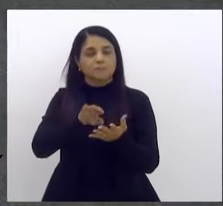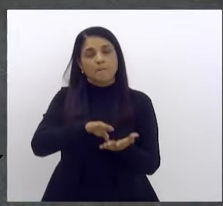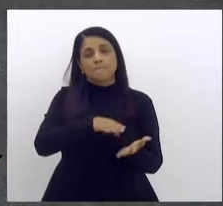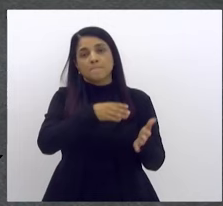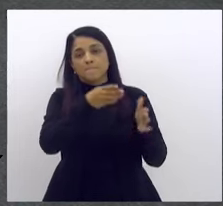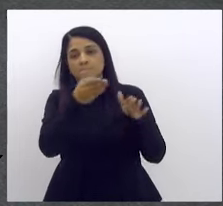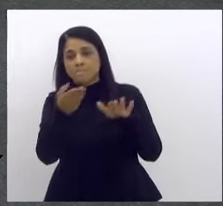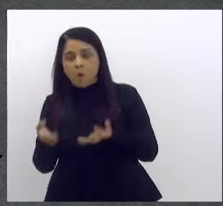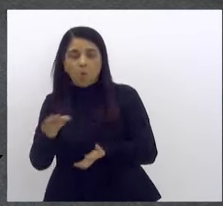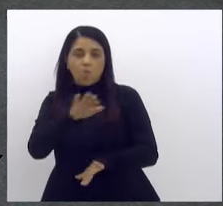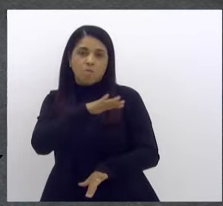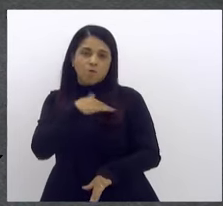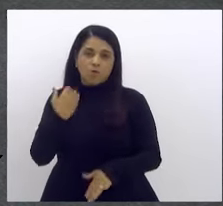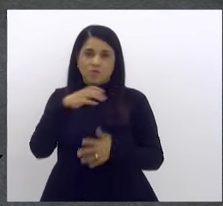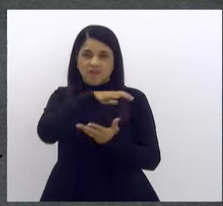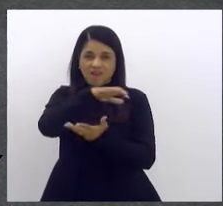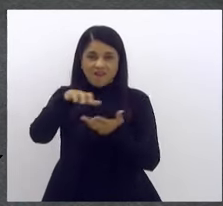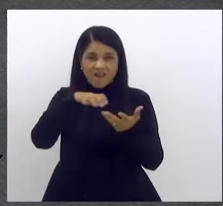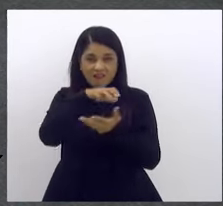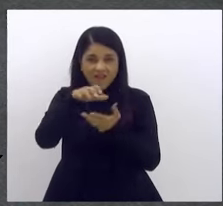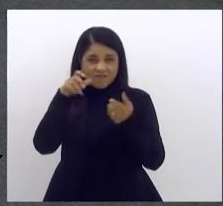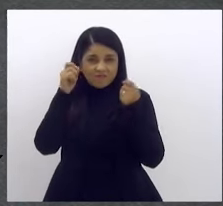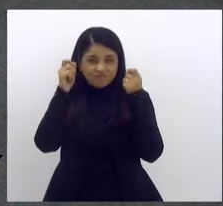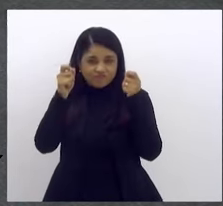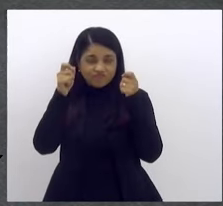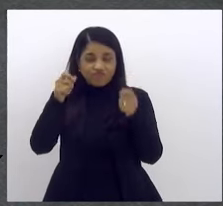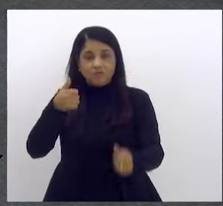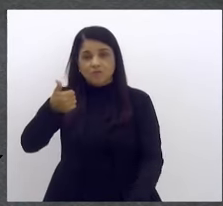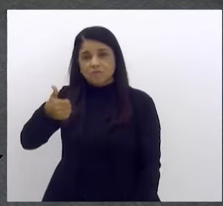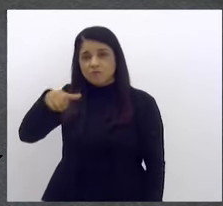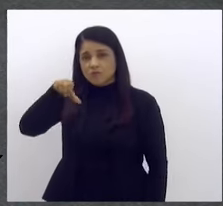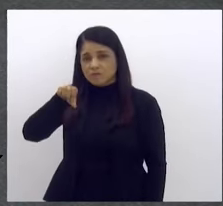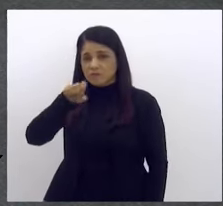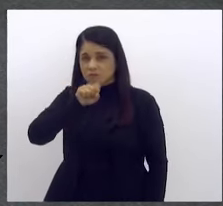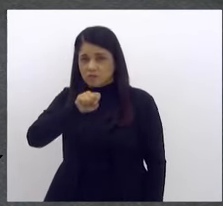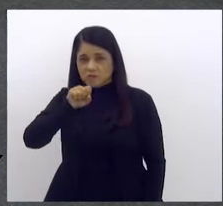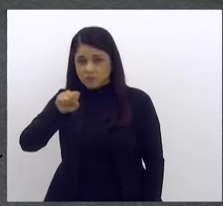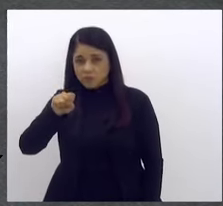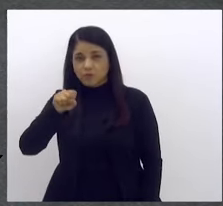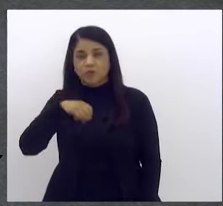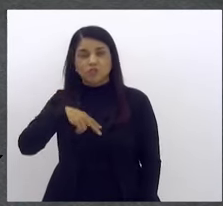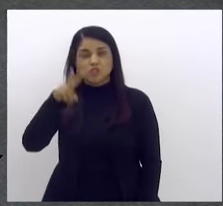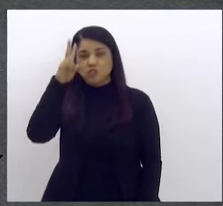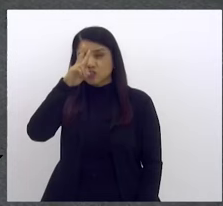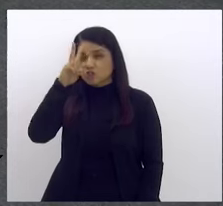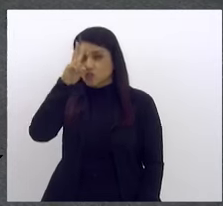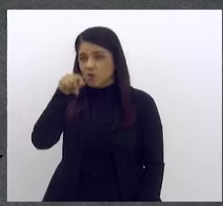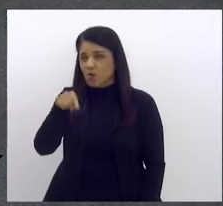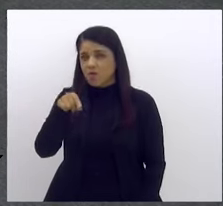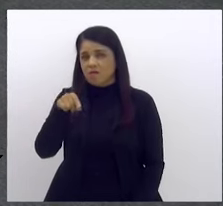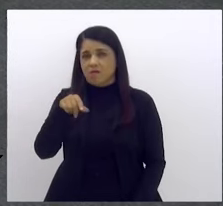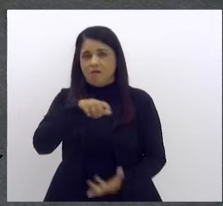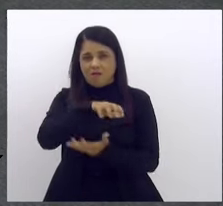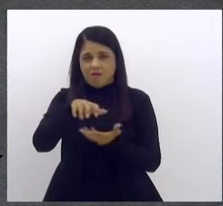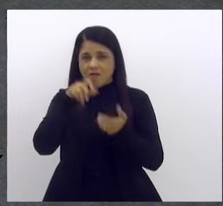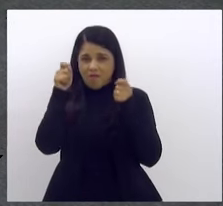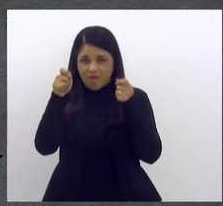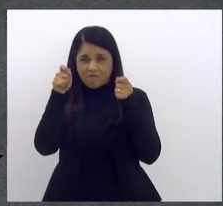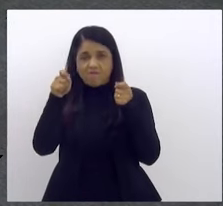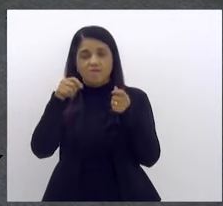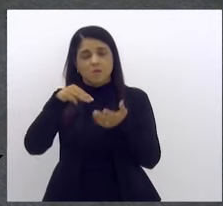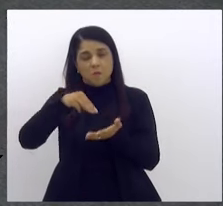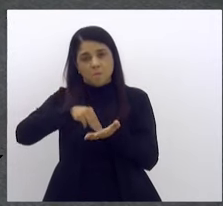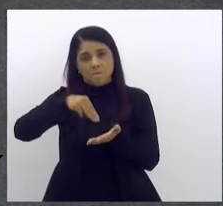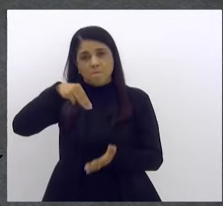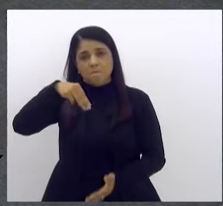de 1988, uma greve histórica, muito simbólica. Então, esse memorial é muito importante e ele merece, certamente,